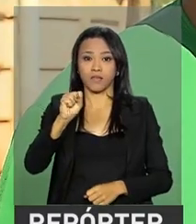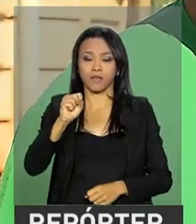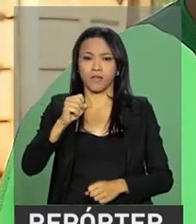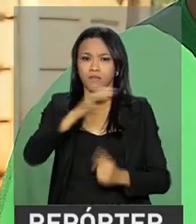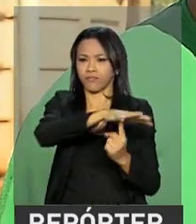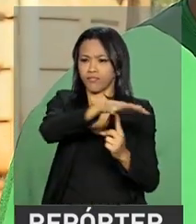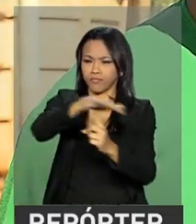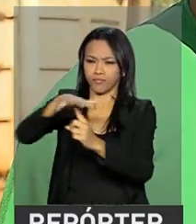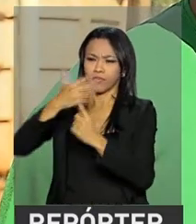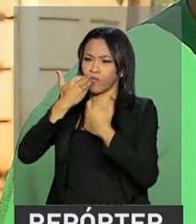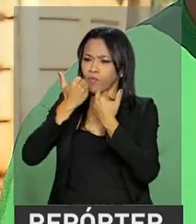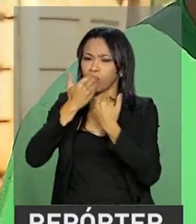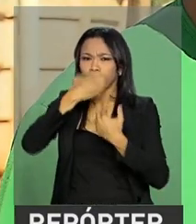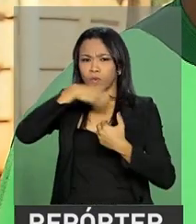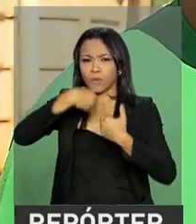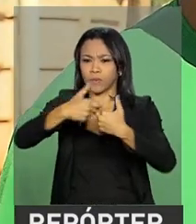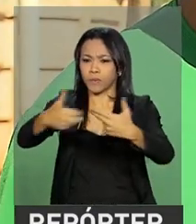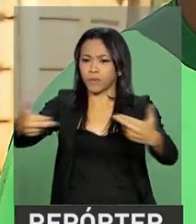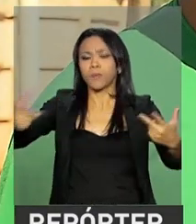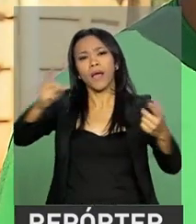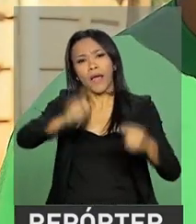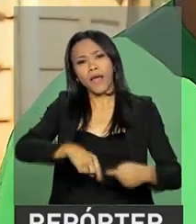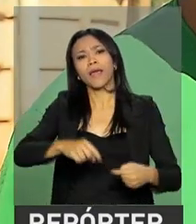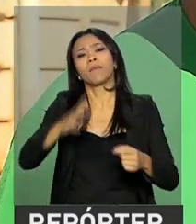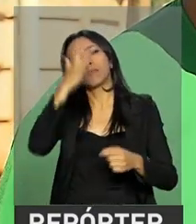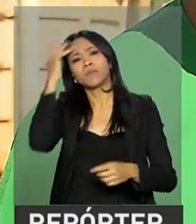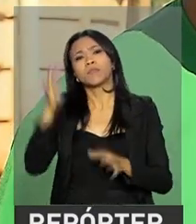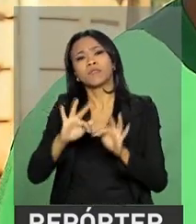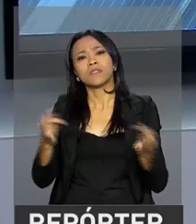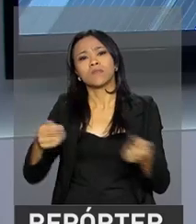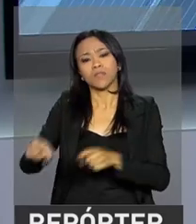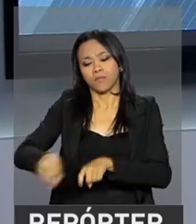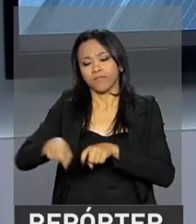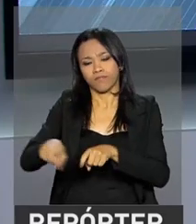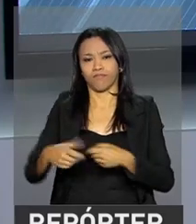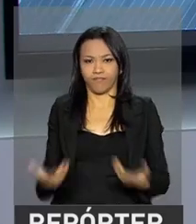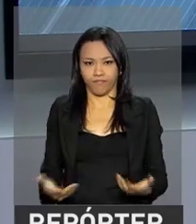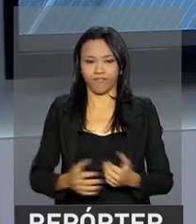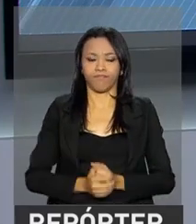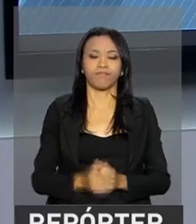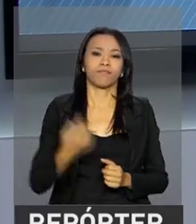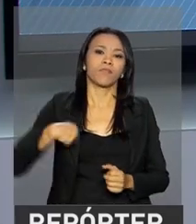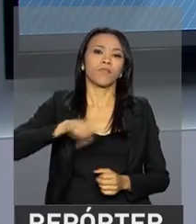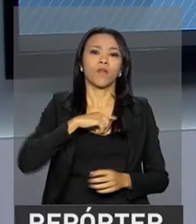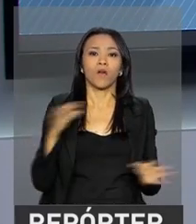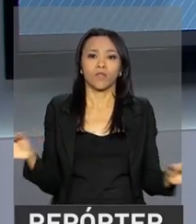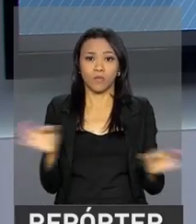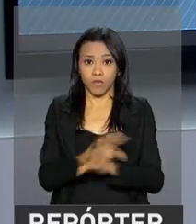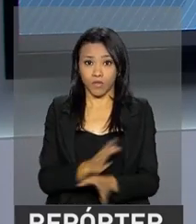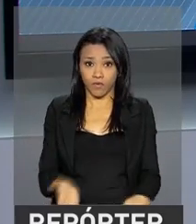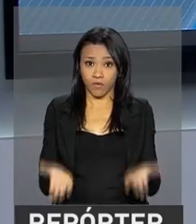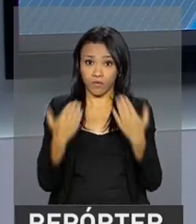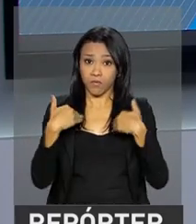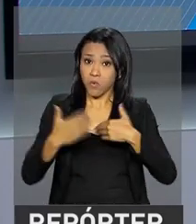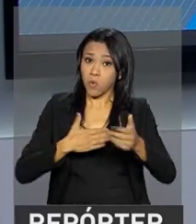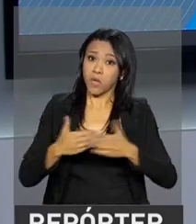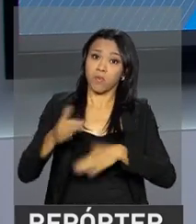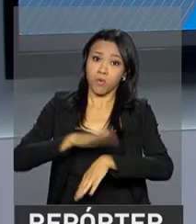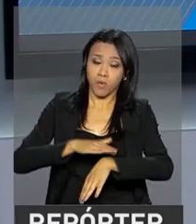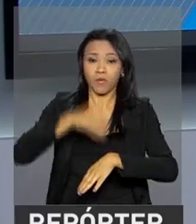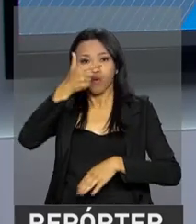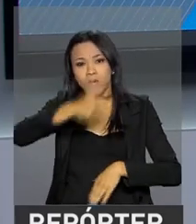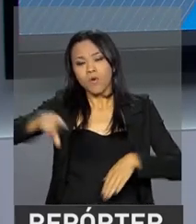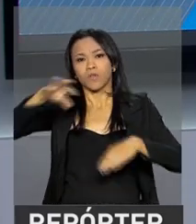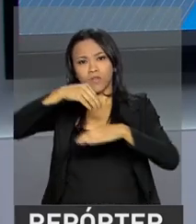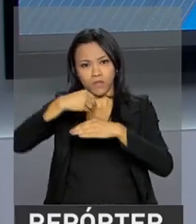todo alimento que está ali é de pequeno produtor da região nós ficamos por aqui voltamos a qualquer momento